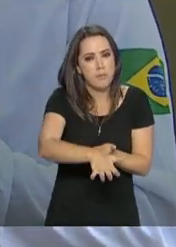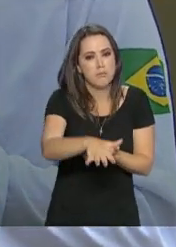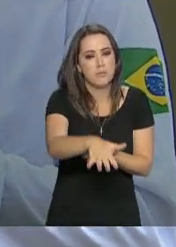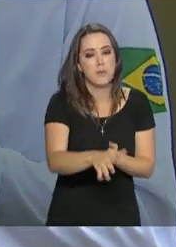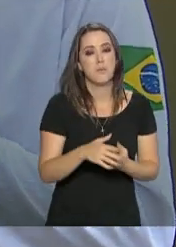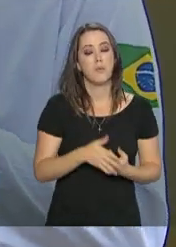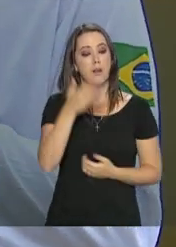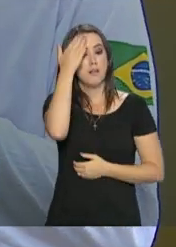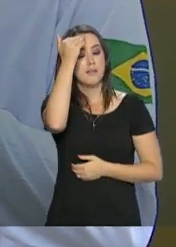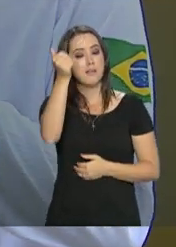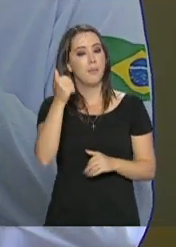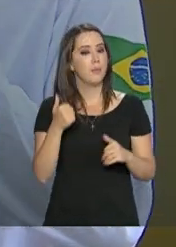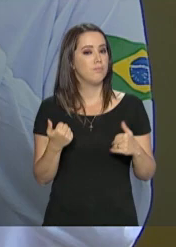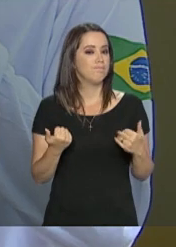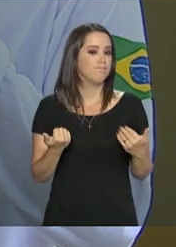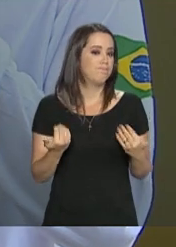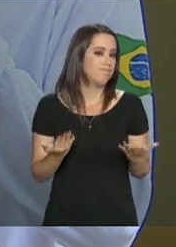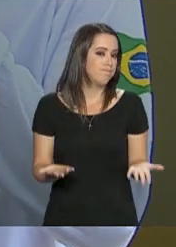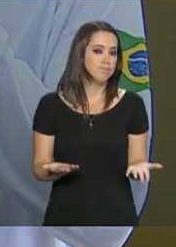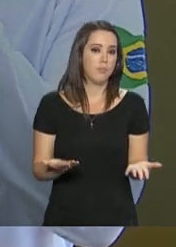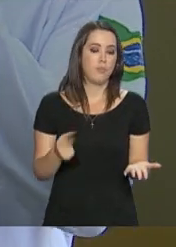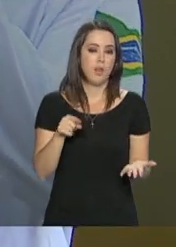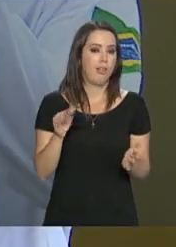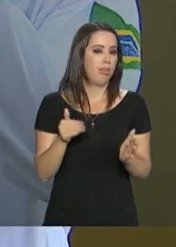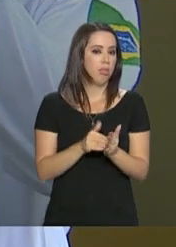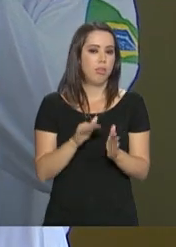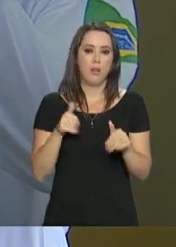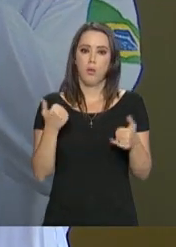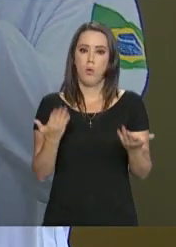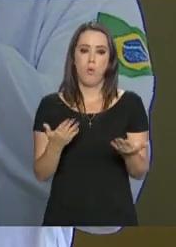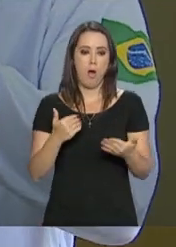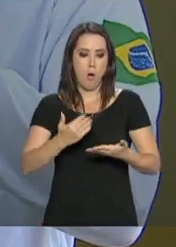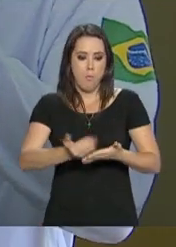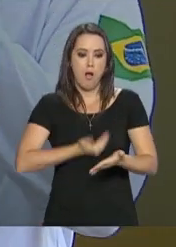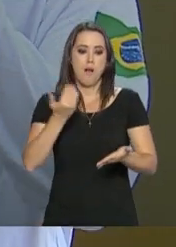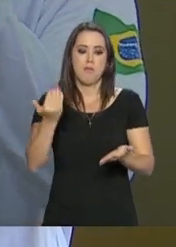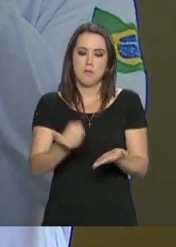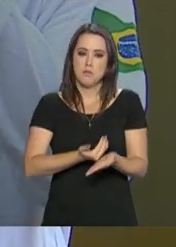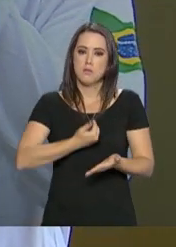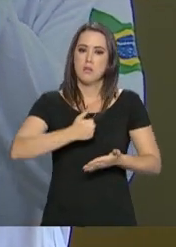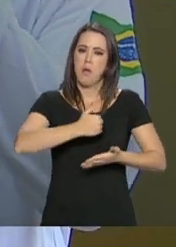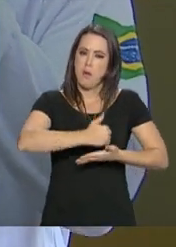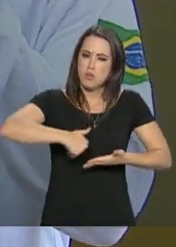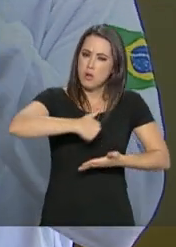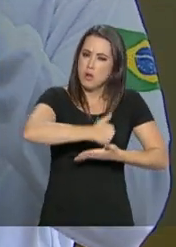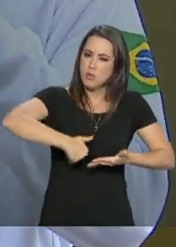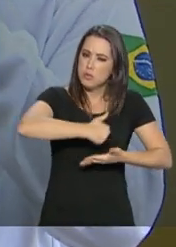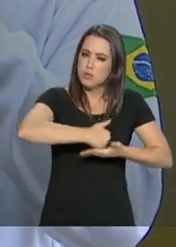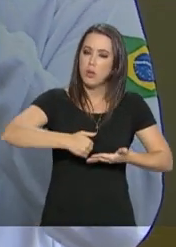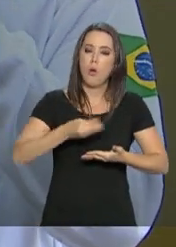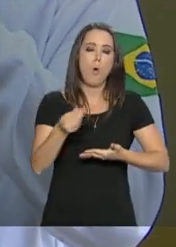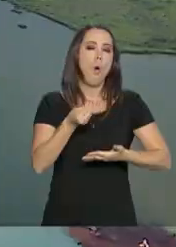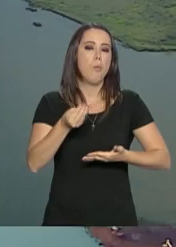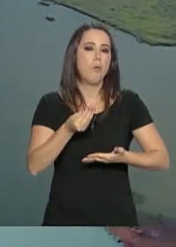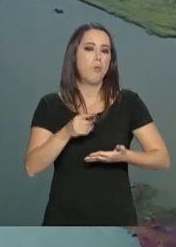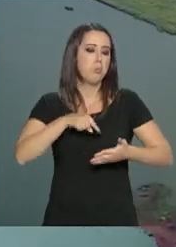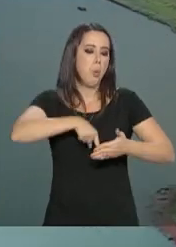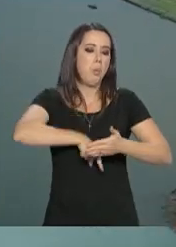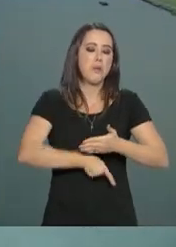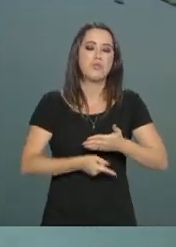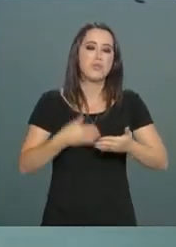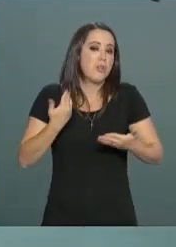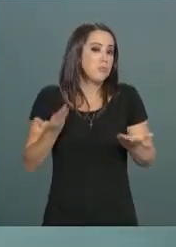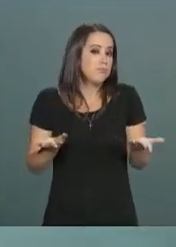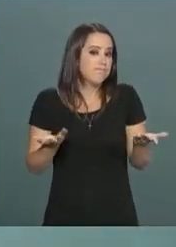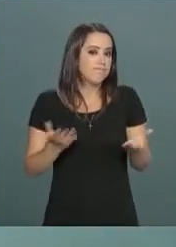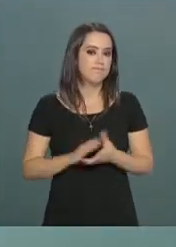muito grande de saber até qual camada, até qual profundidade o rejeito deve ser retirado. A execução